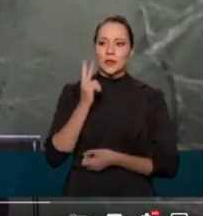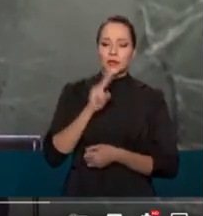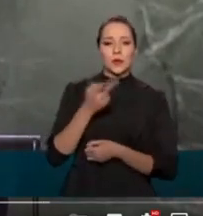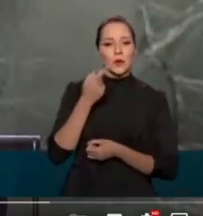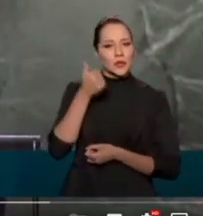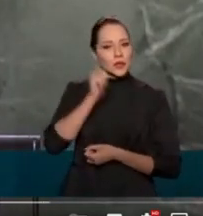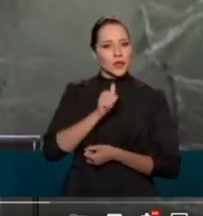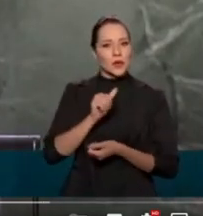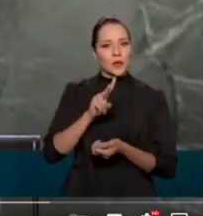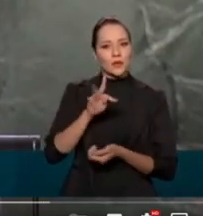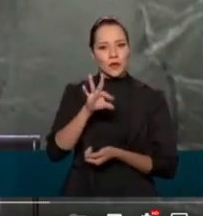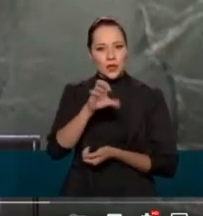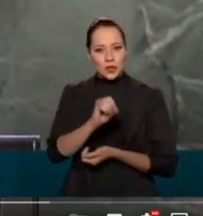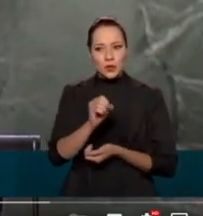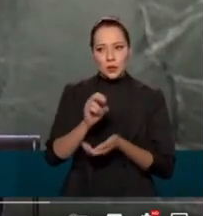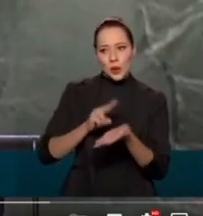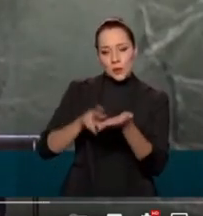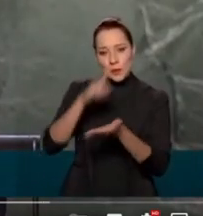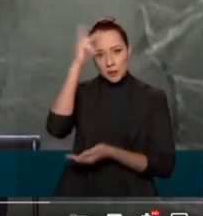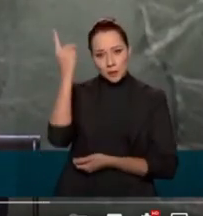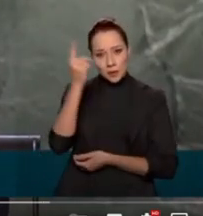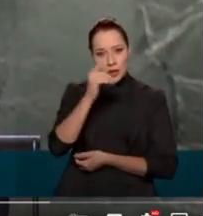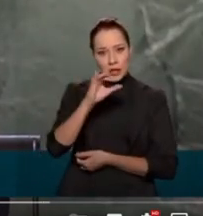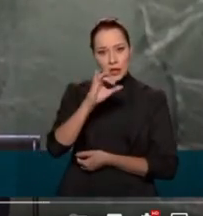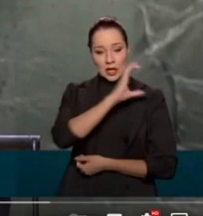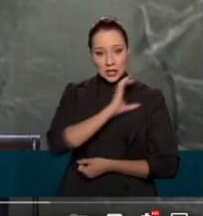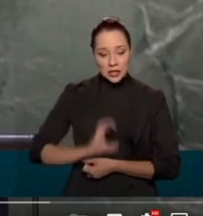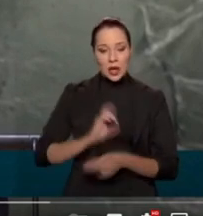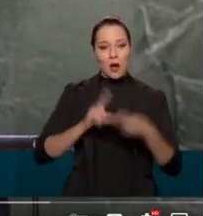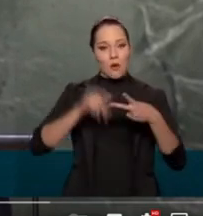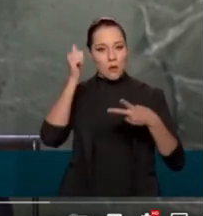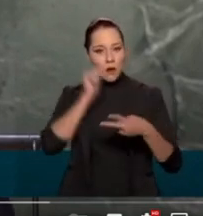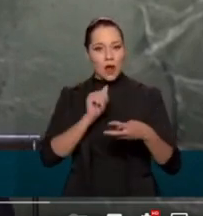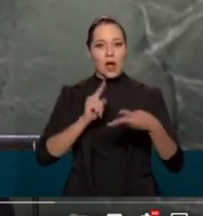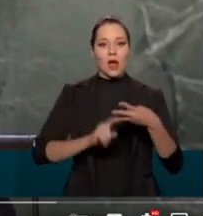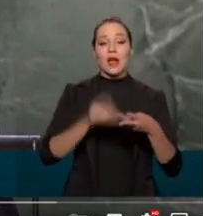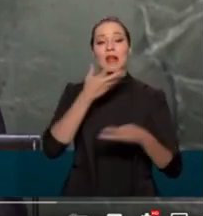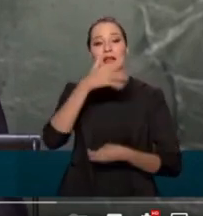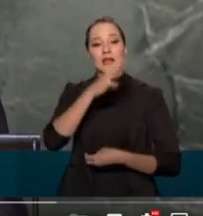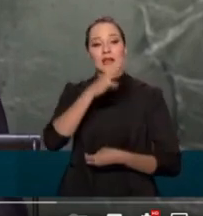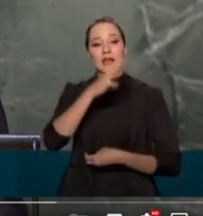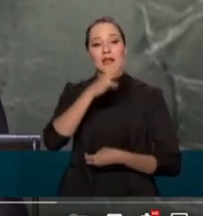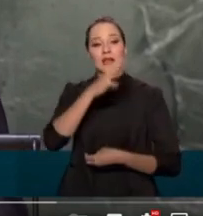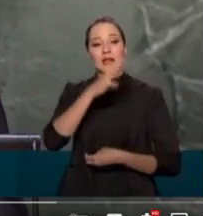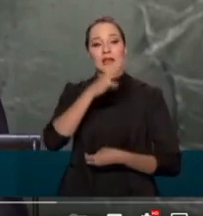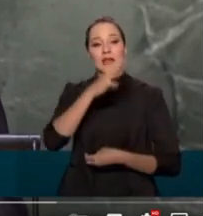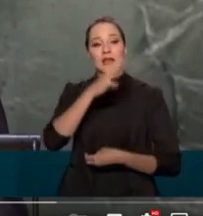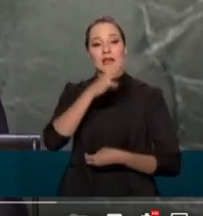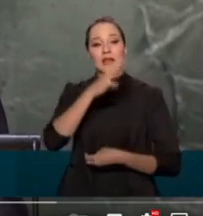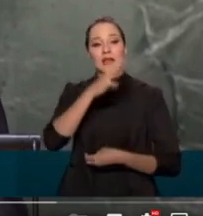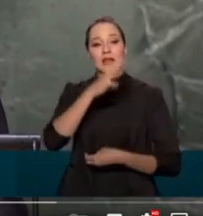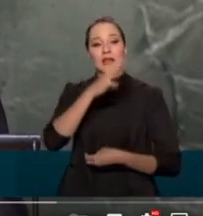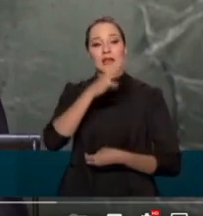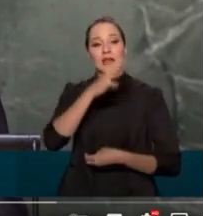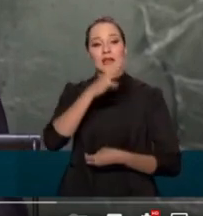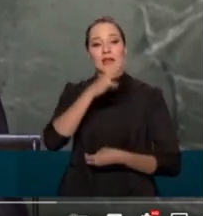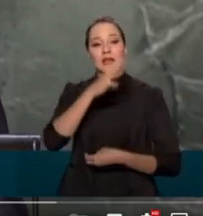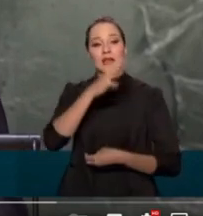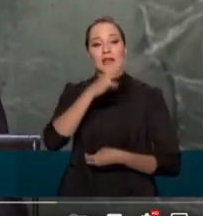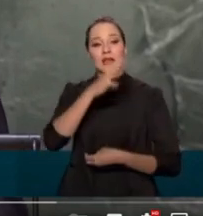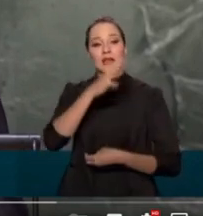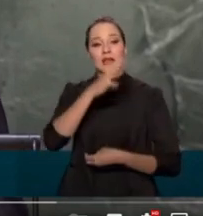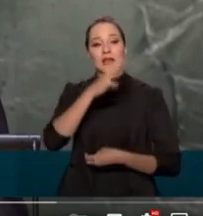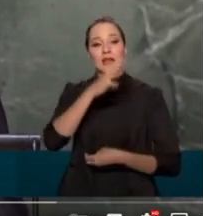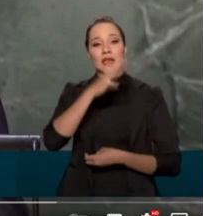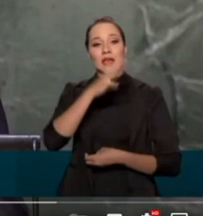visto humanitário para cristãos mulheres crianças e juízes afirmam é curioso que ele acabou de falar